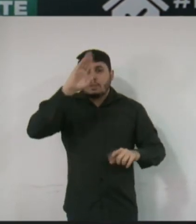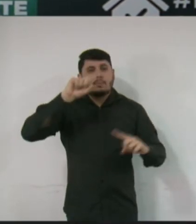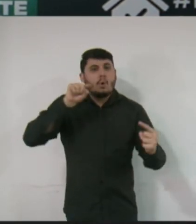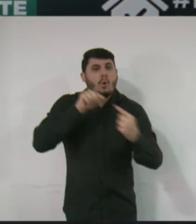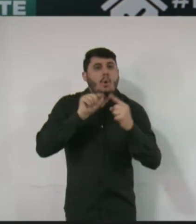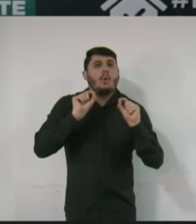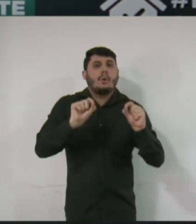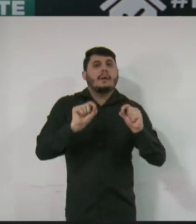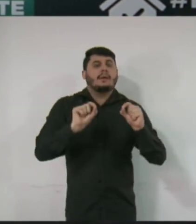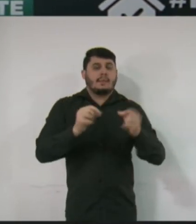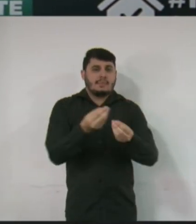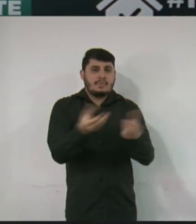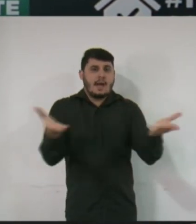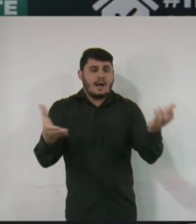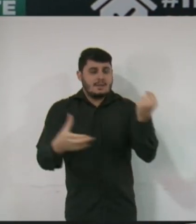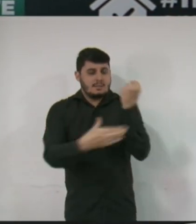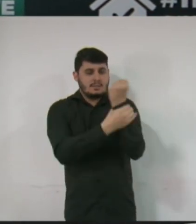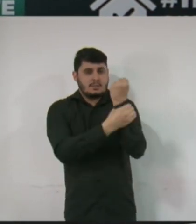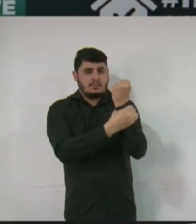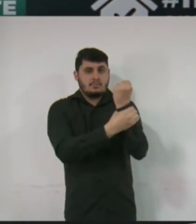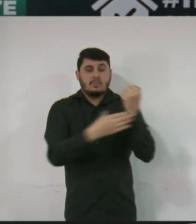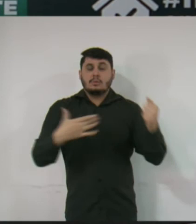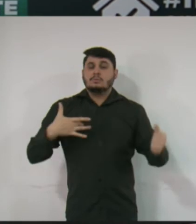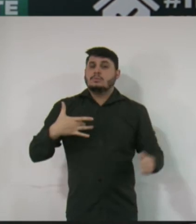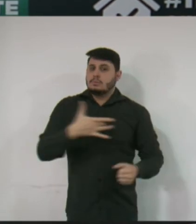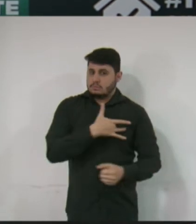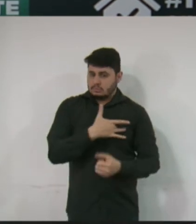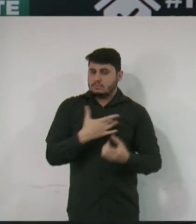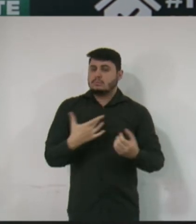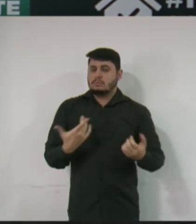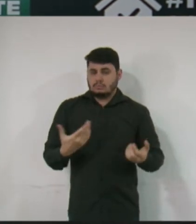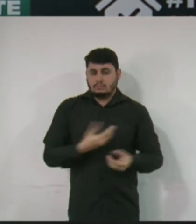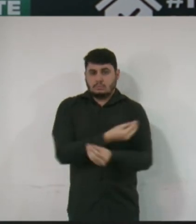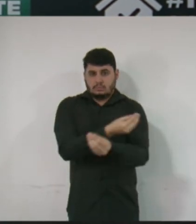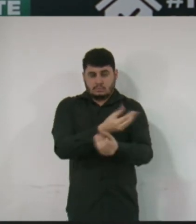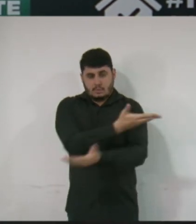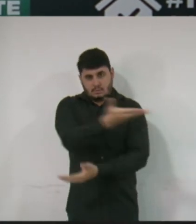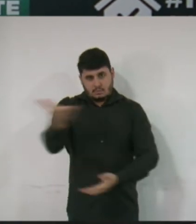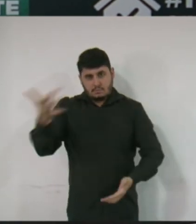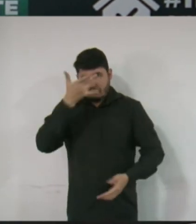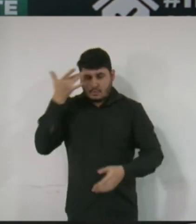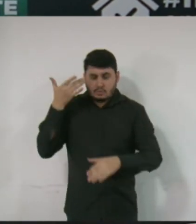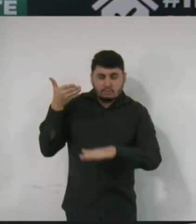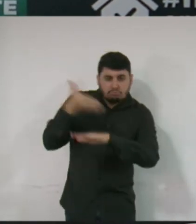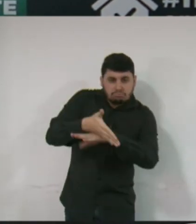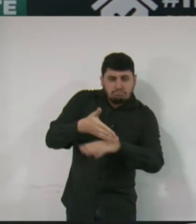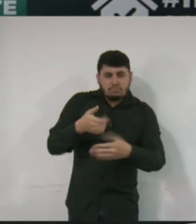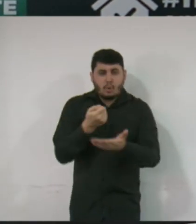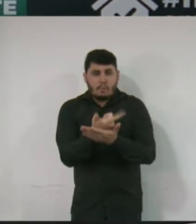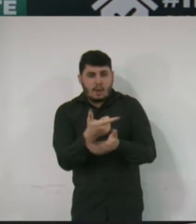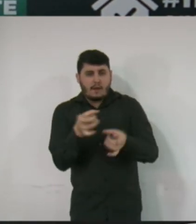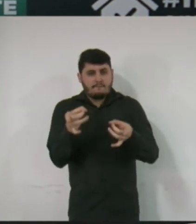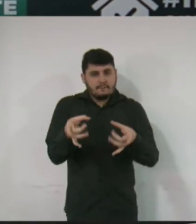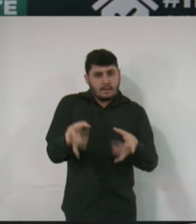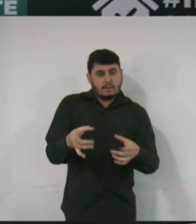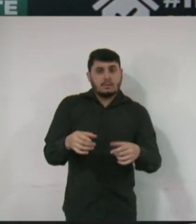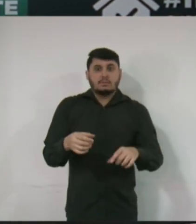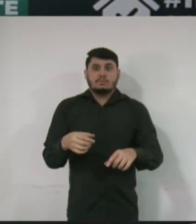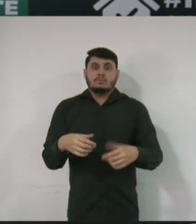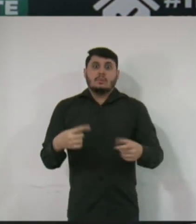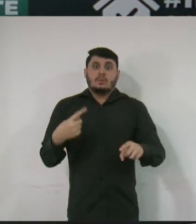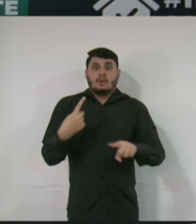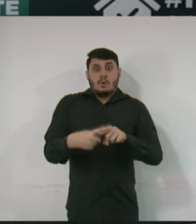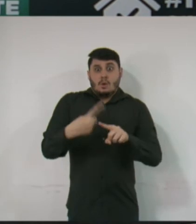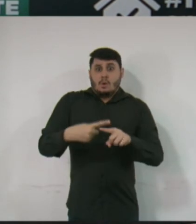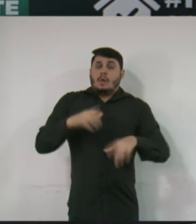Sulanca de Caruaru. A gente vem avançando nos protocolos do plano de retomada do governo, nós estamos na 4ª etapa